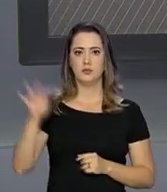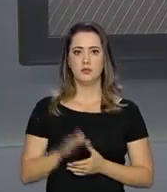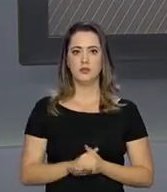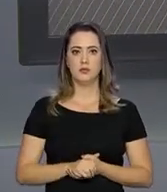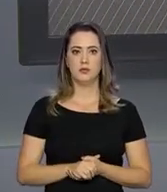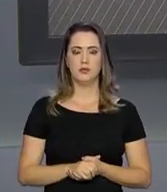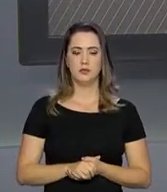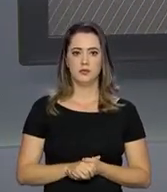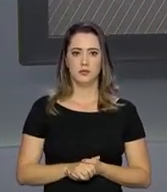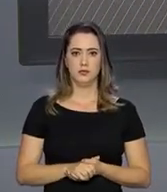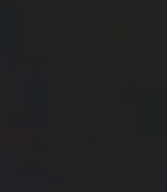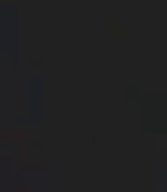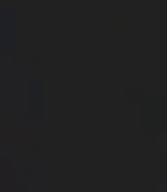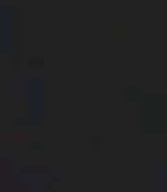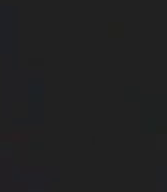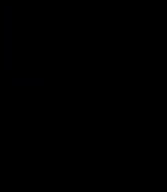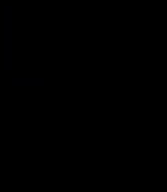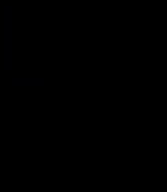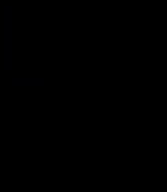governo federal